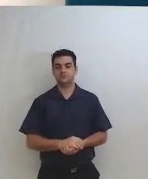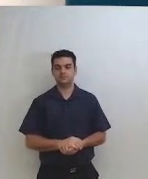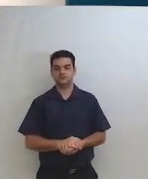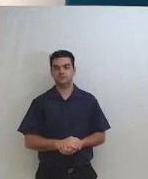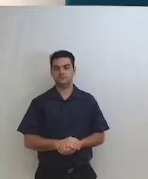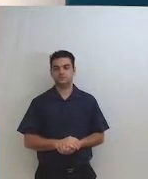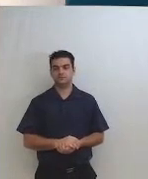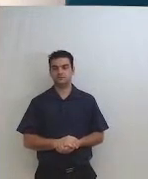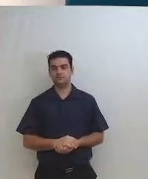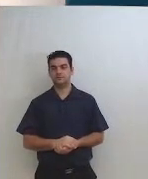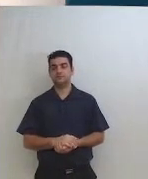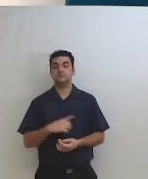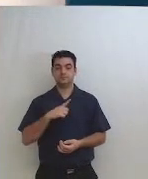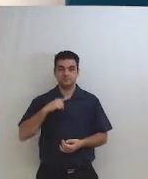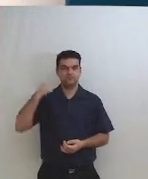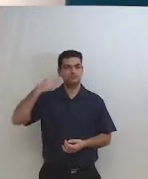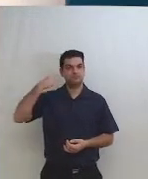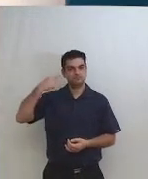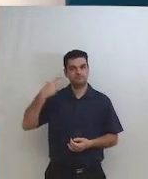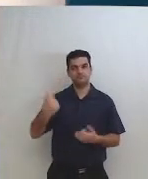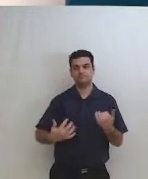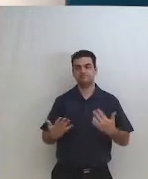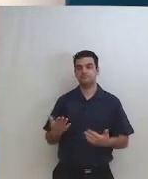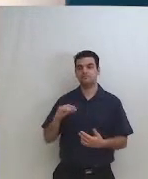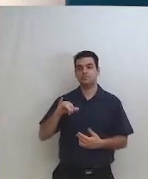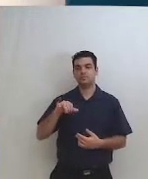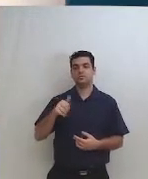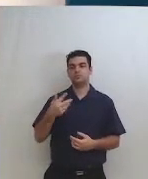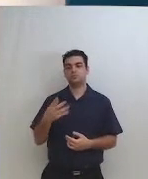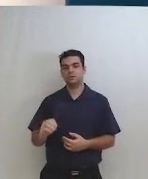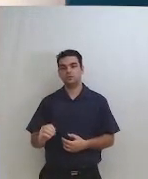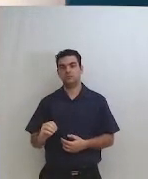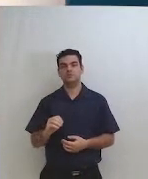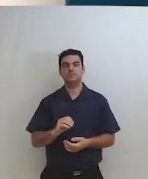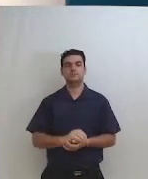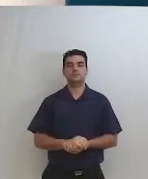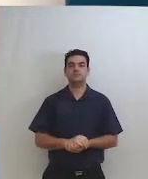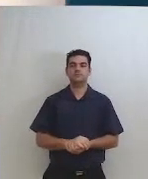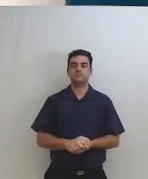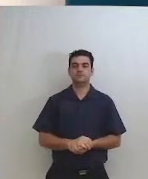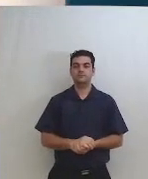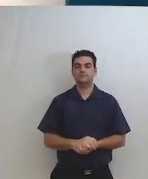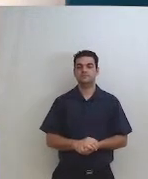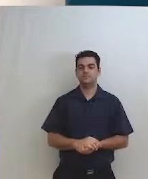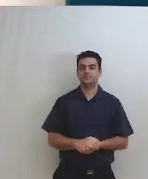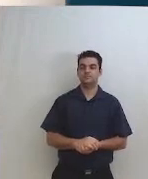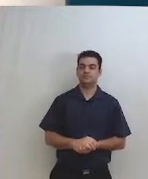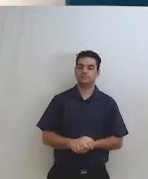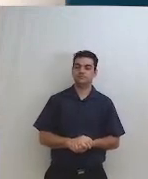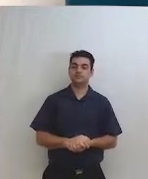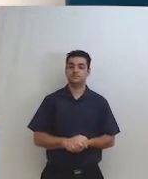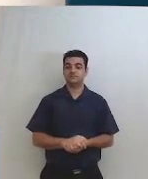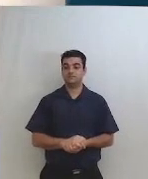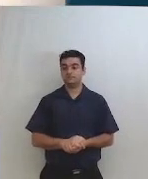Sustentação oral, doutor João Guilherme Gualberto Torres. Doutor João Guilherme,